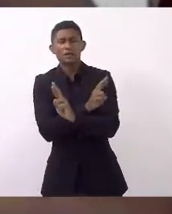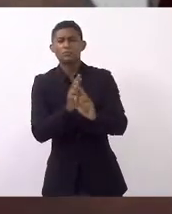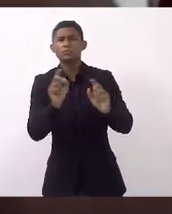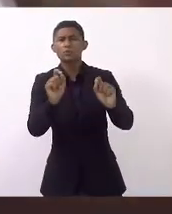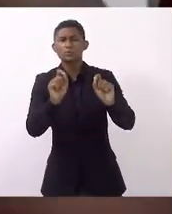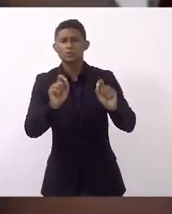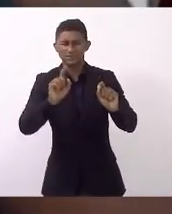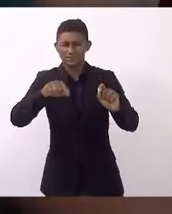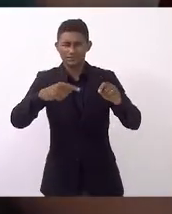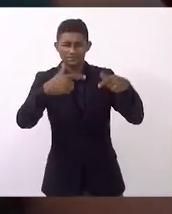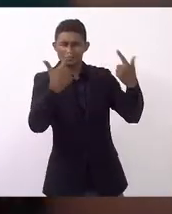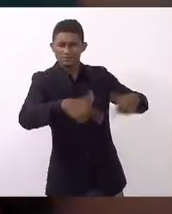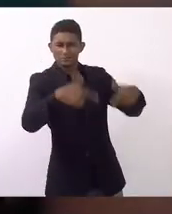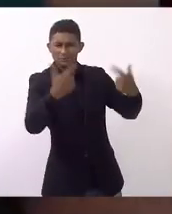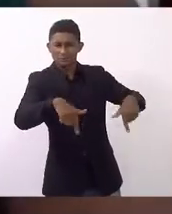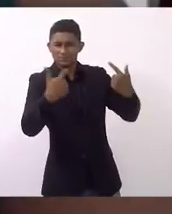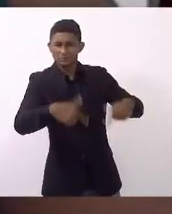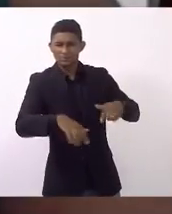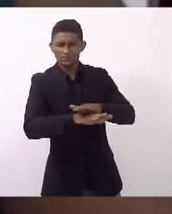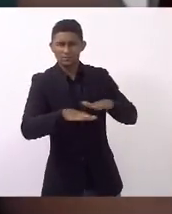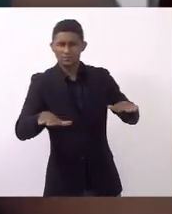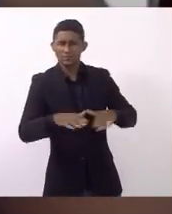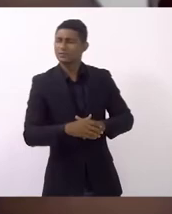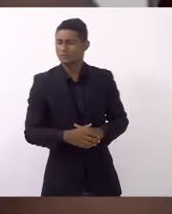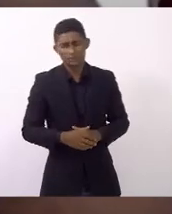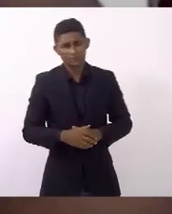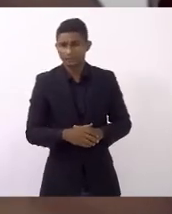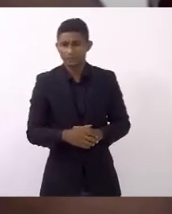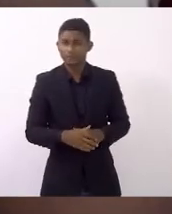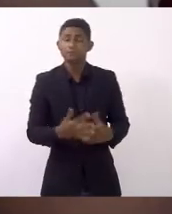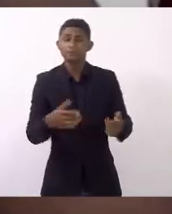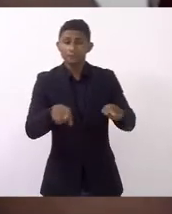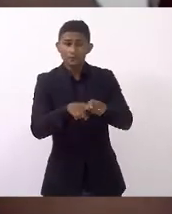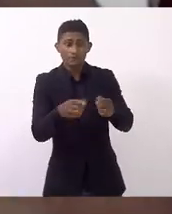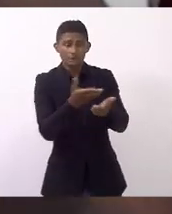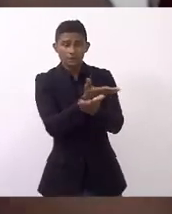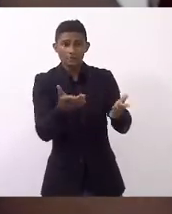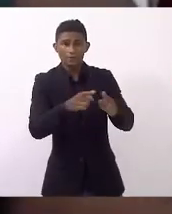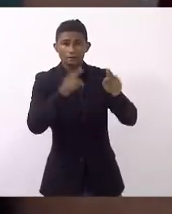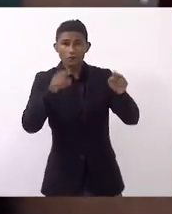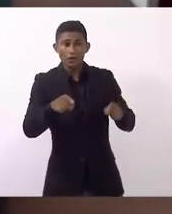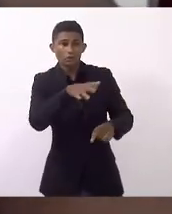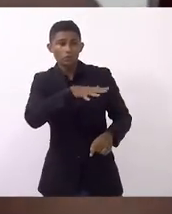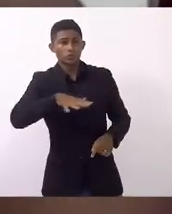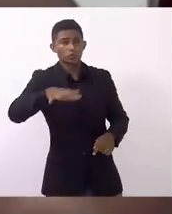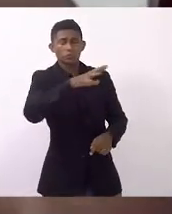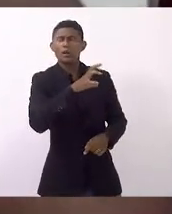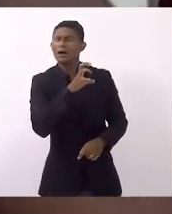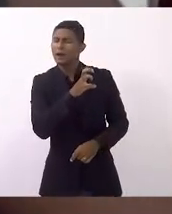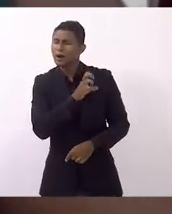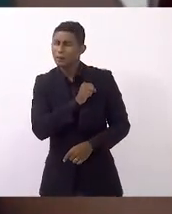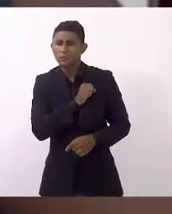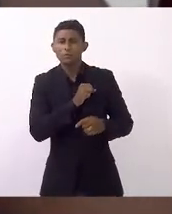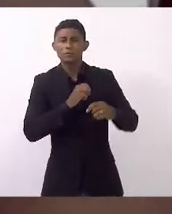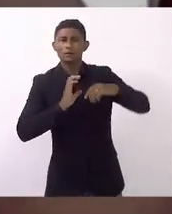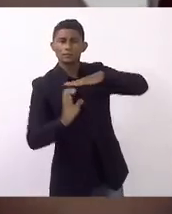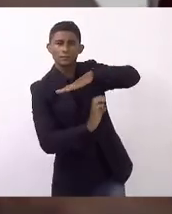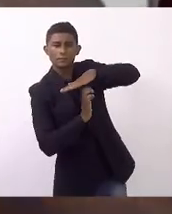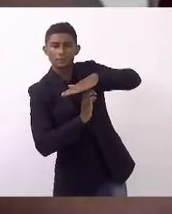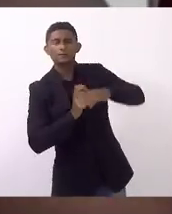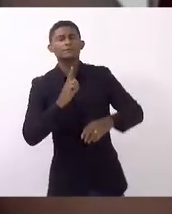trabalho ou de onde aplicam a sua técnica, mas tem uma relação afetiva, afetiva com a